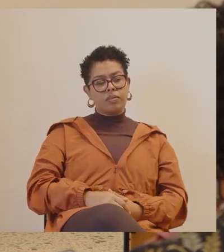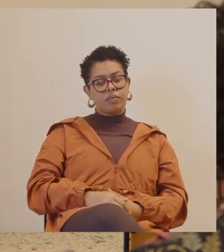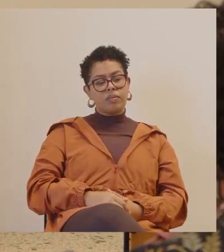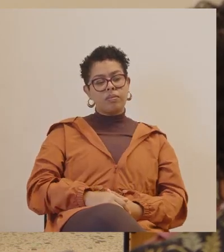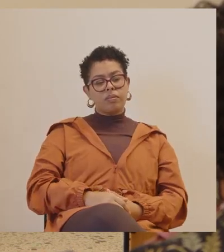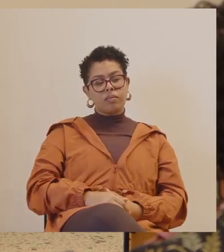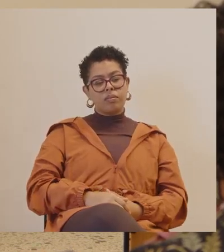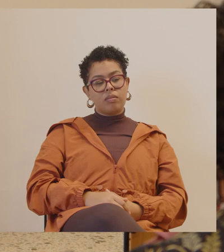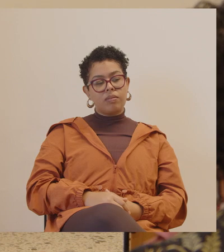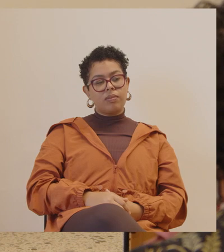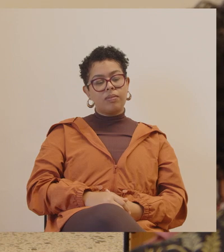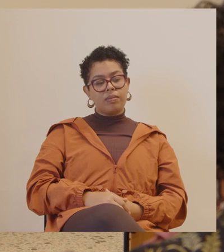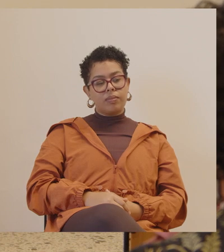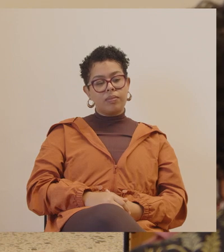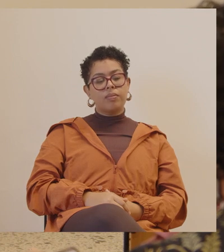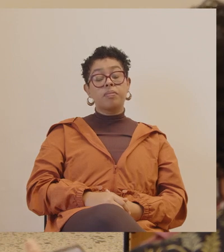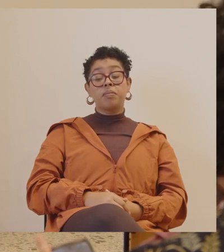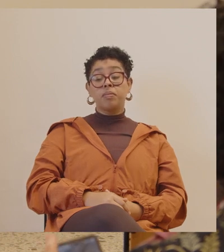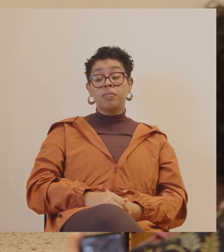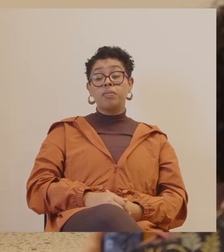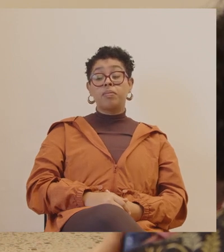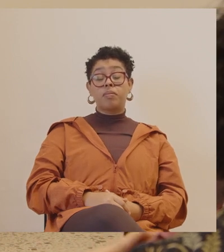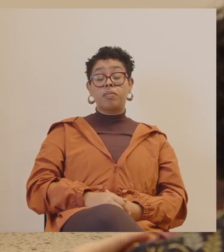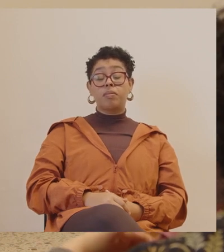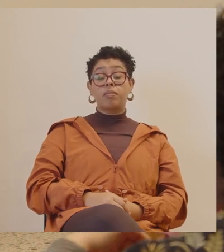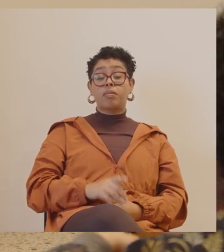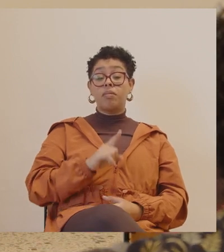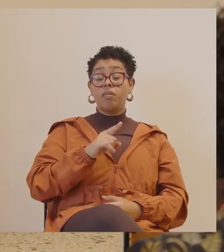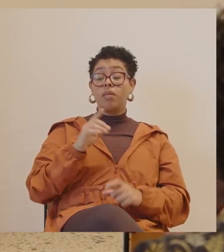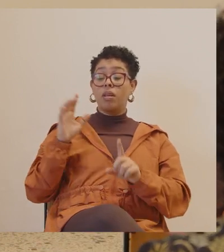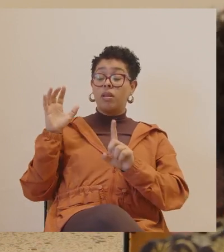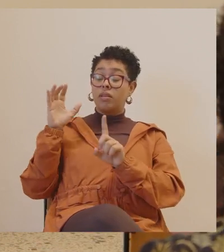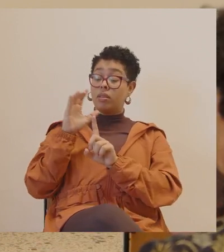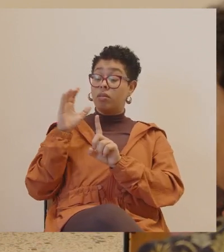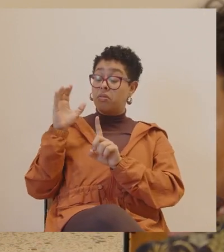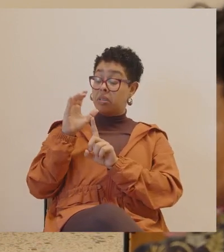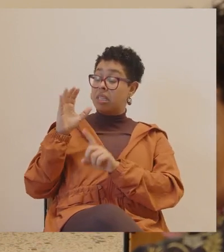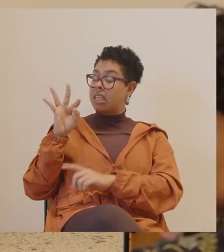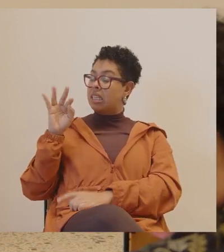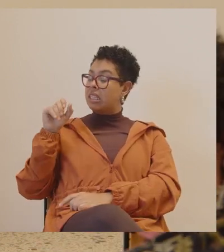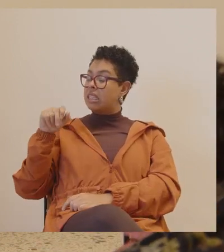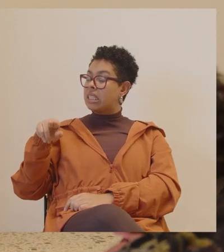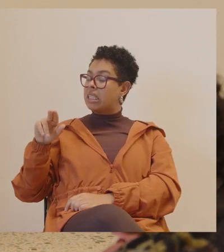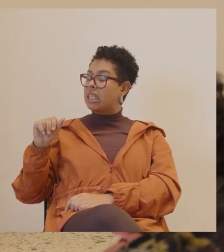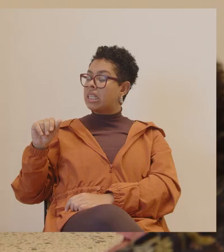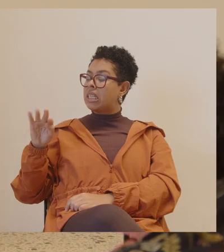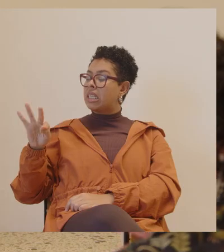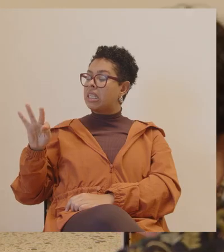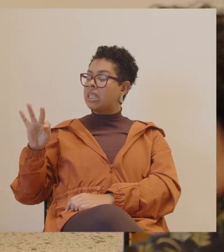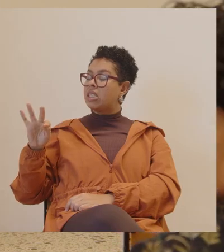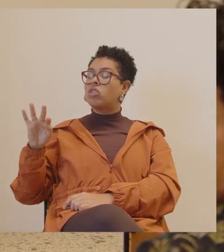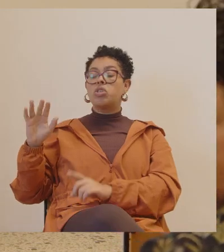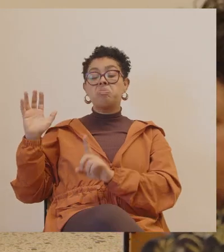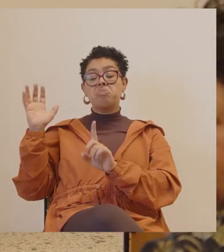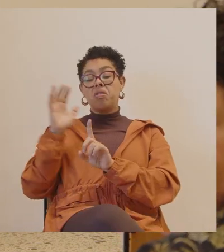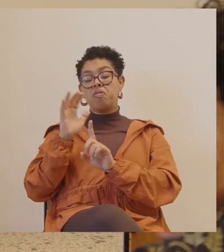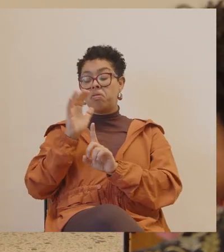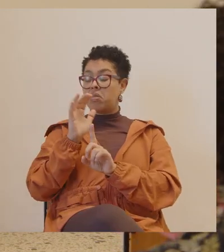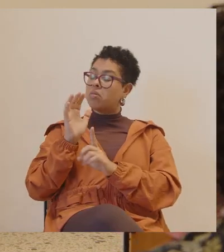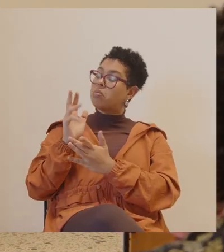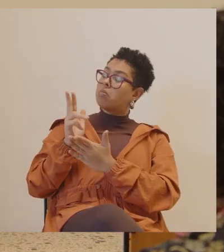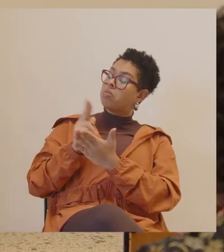ele mesmo vai ser para ele uma influência é a pintura do Turner. Então, ele se comparar essa pintura